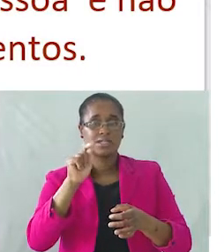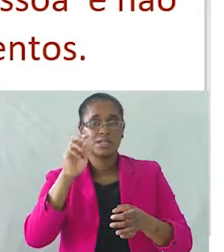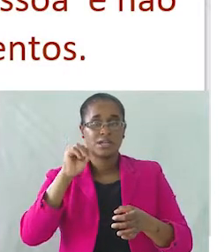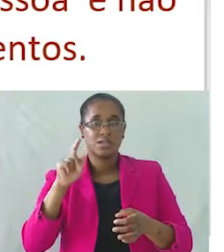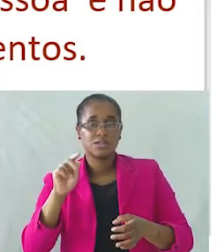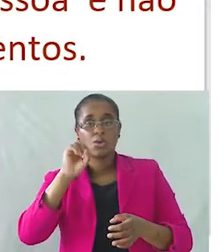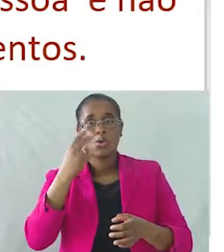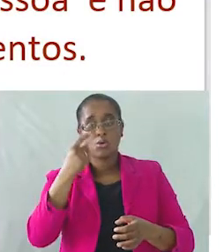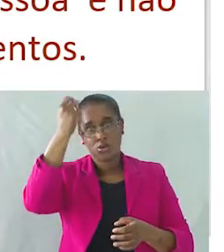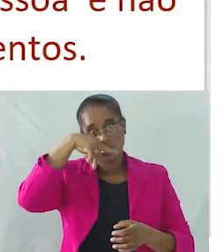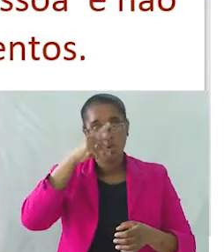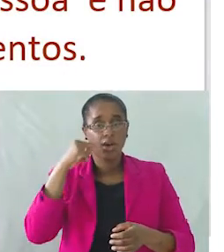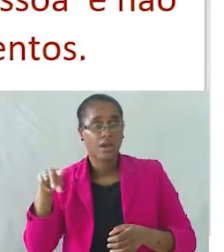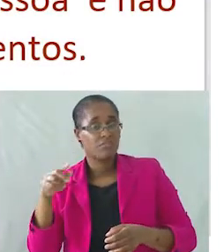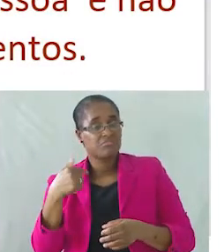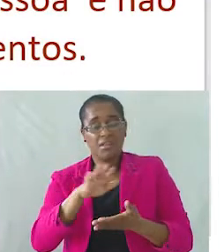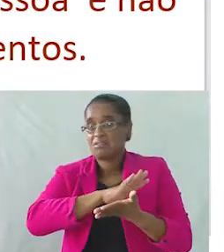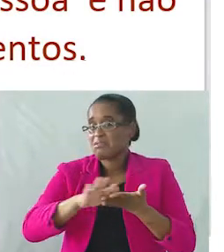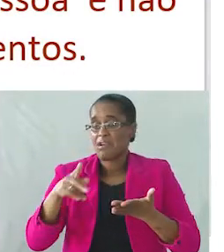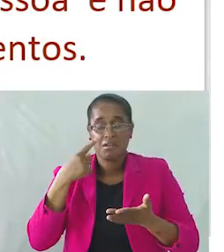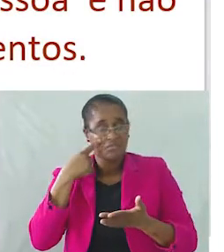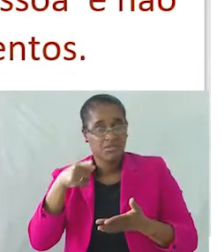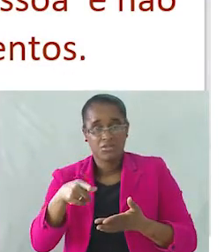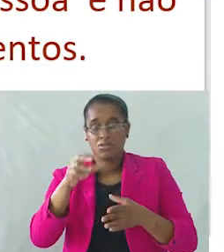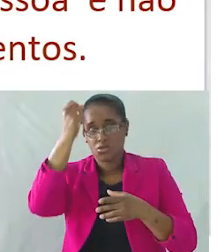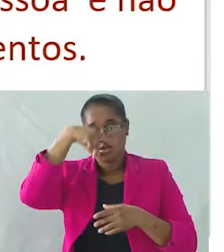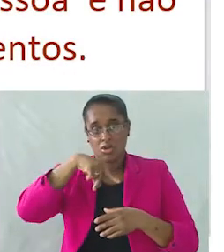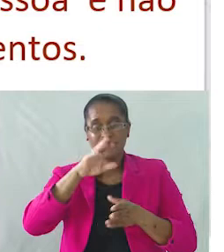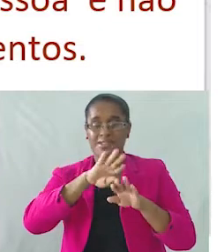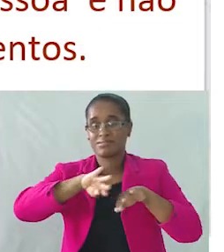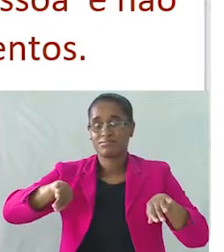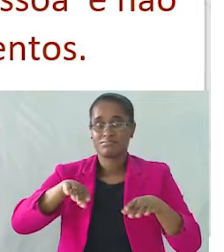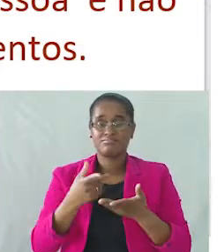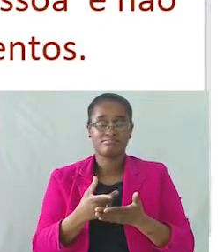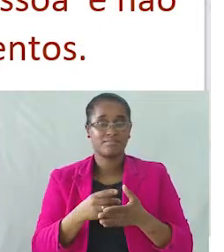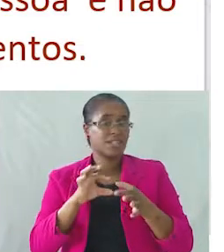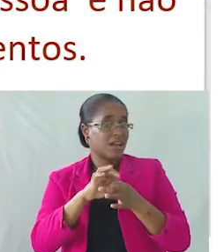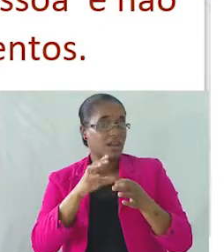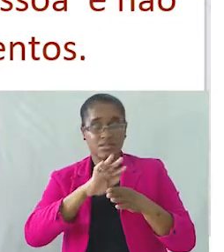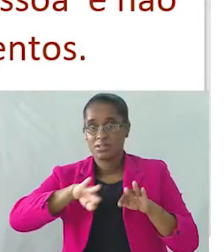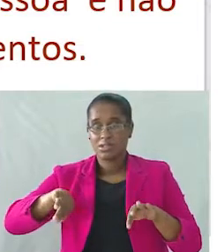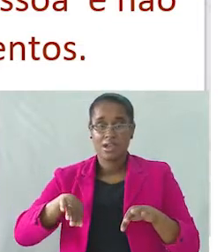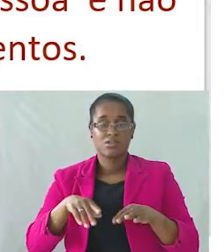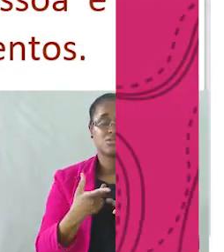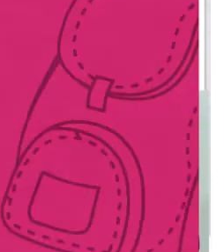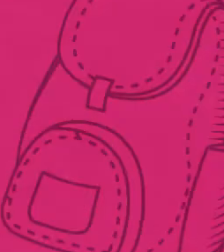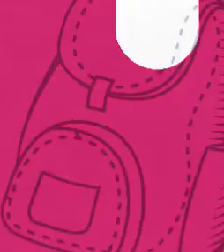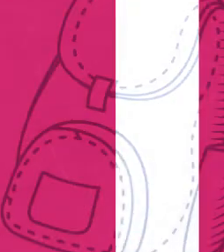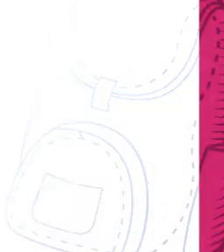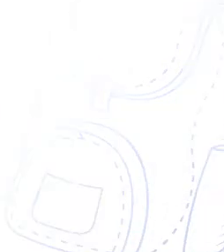não tem nada a ver com a história. Está desligado da história. Não pode interferir-se nos acontecimentos.